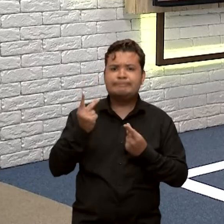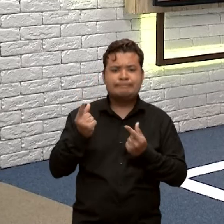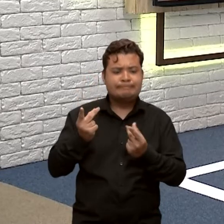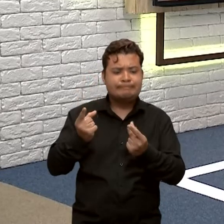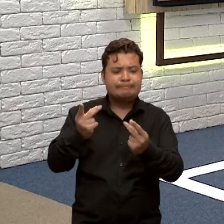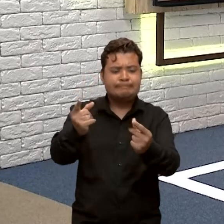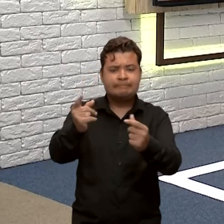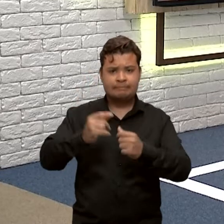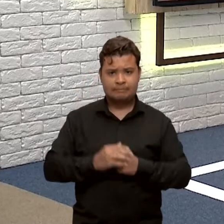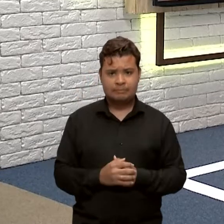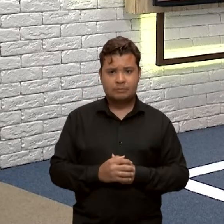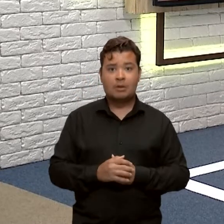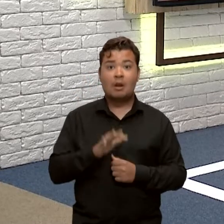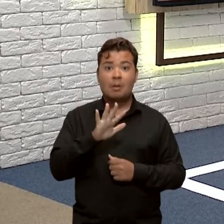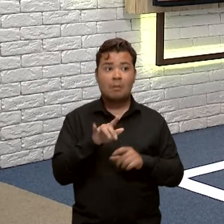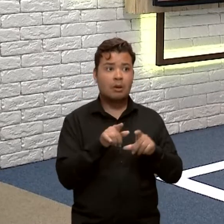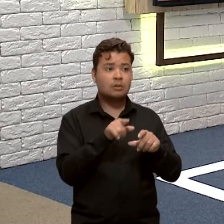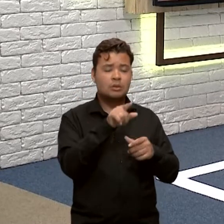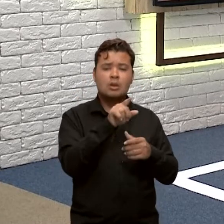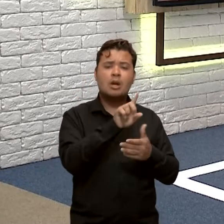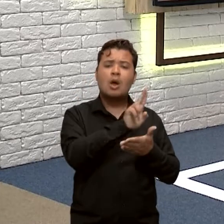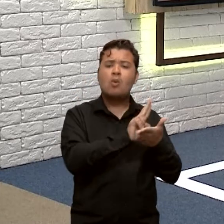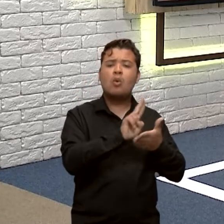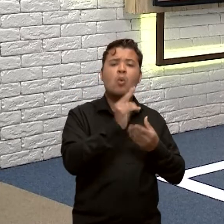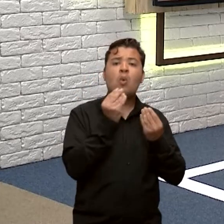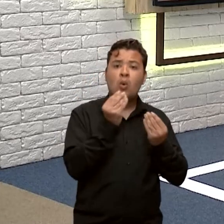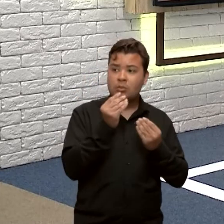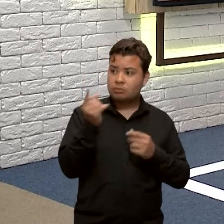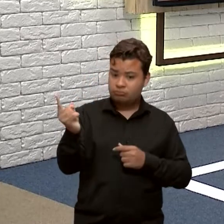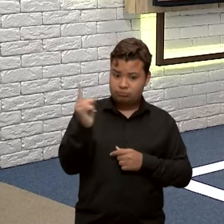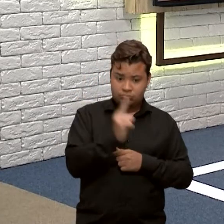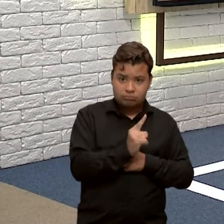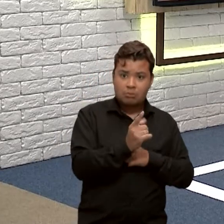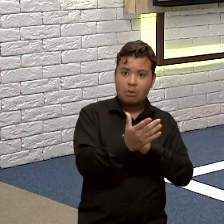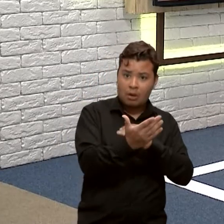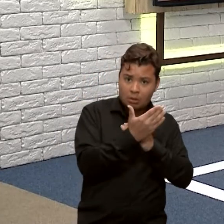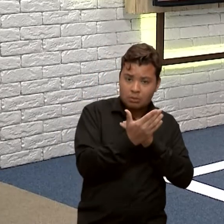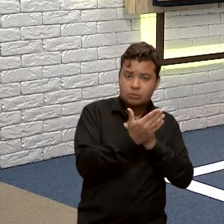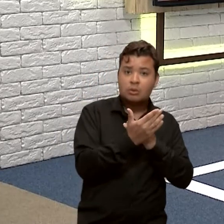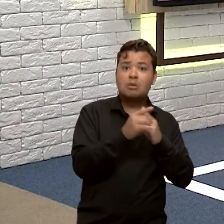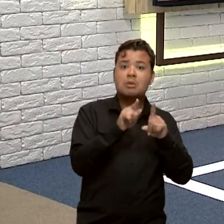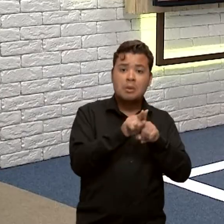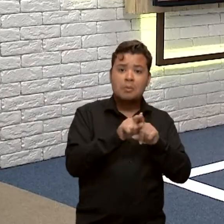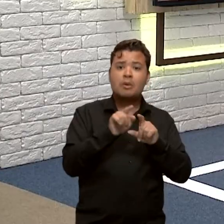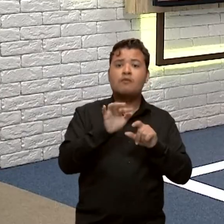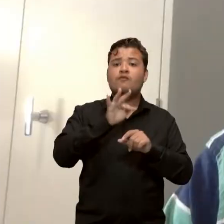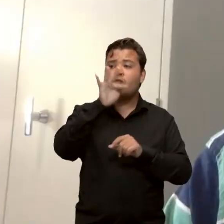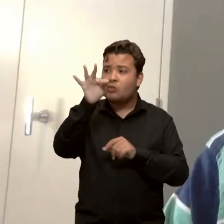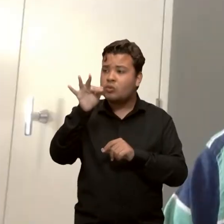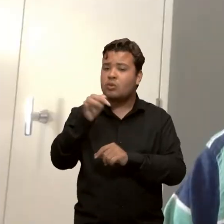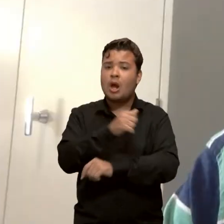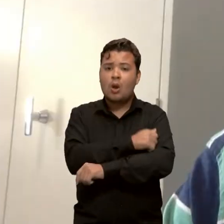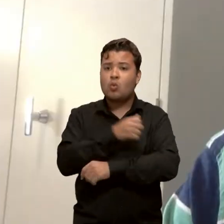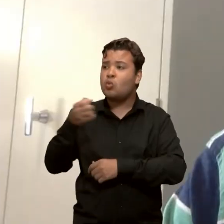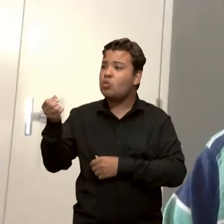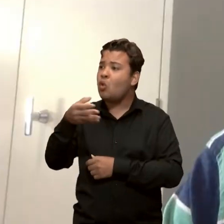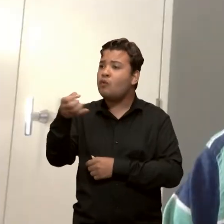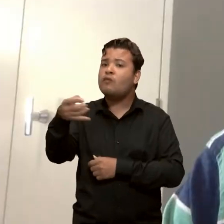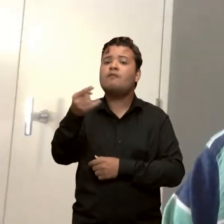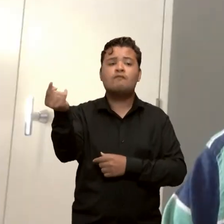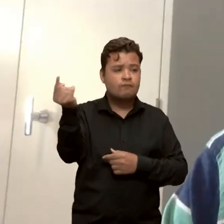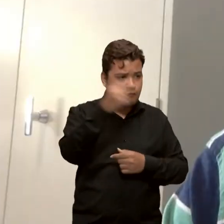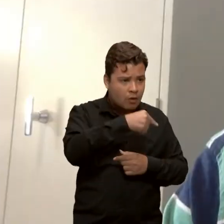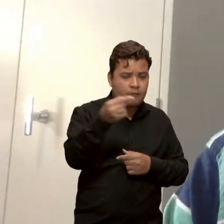ganho com o retorno desse estudante, fica também a possibilidade de novos estudantes fazerem intercâmbio, novos